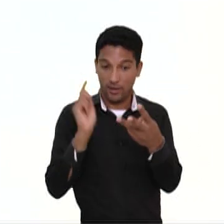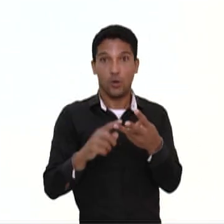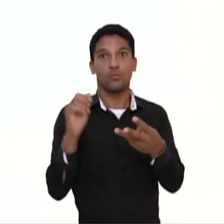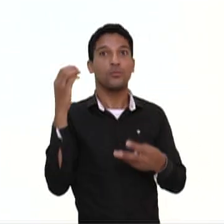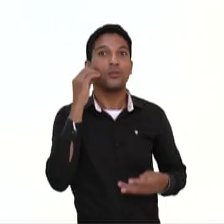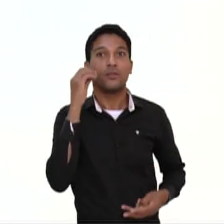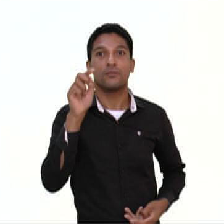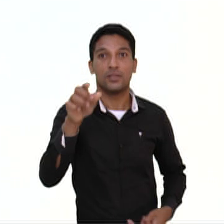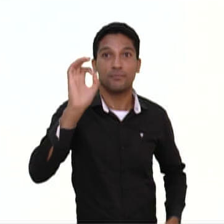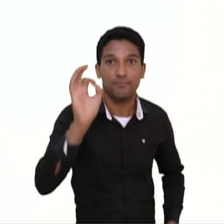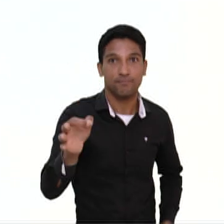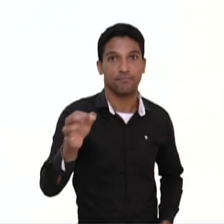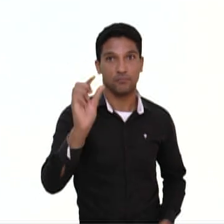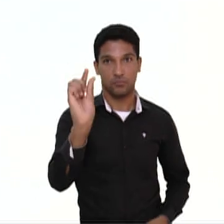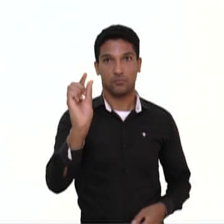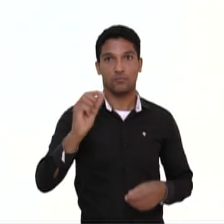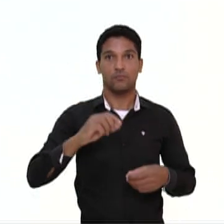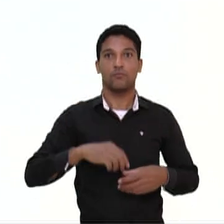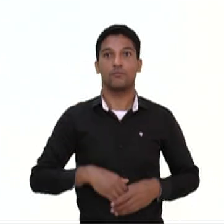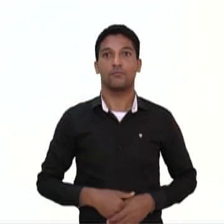aí.